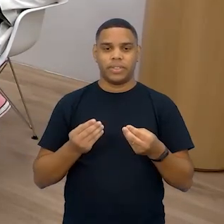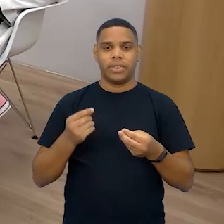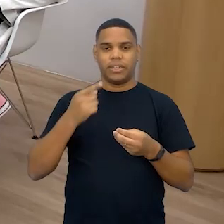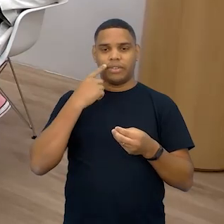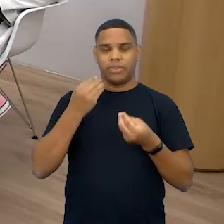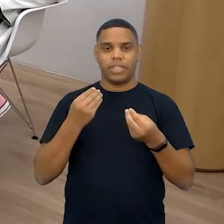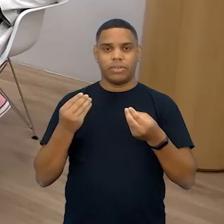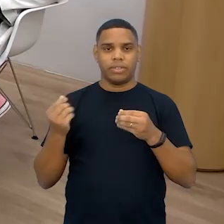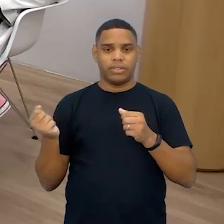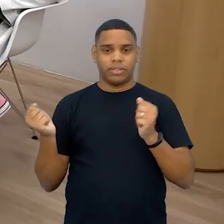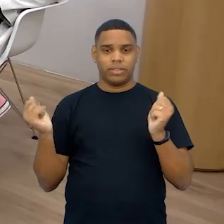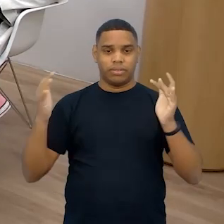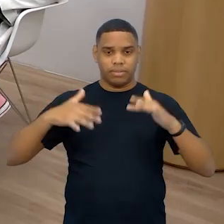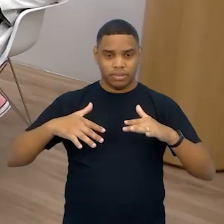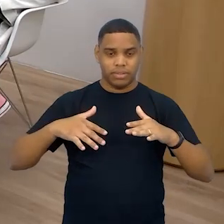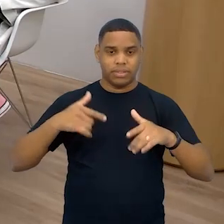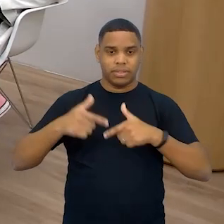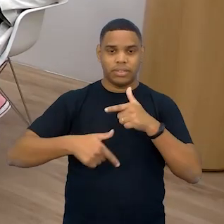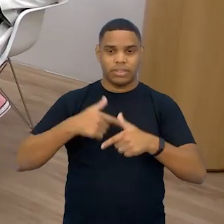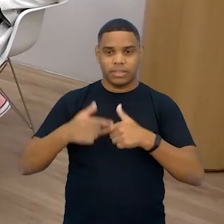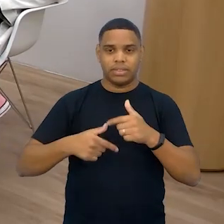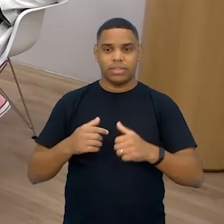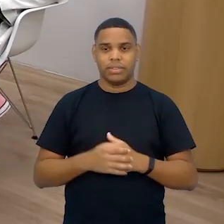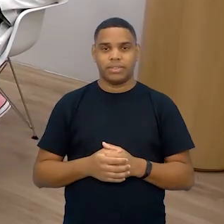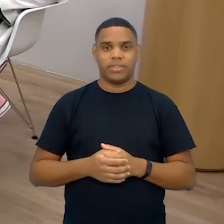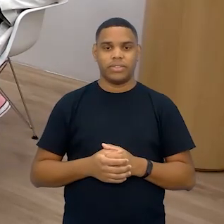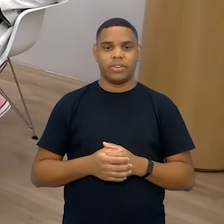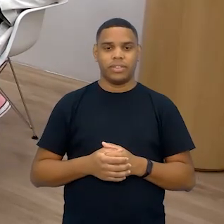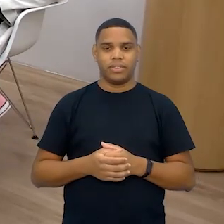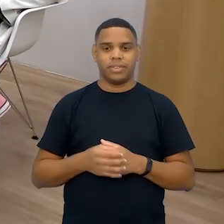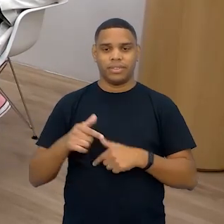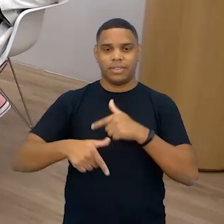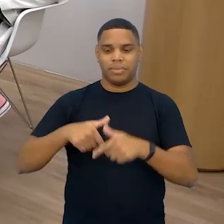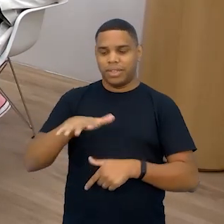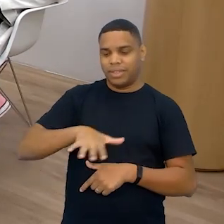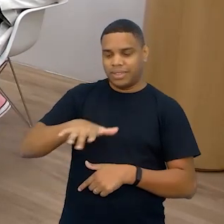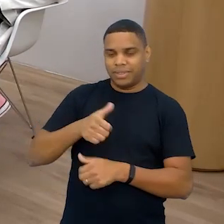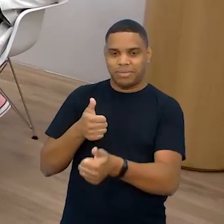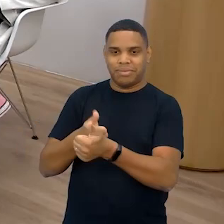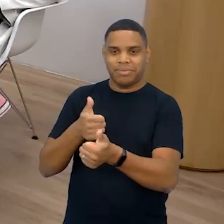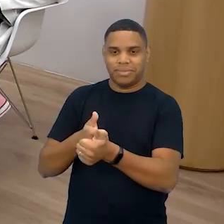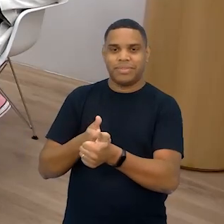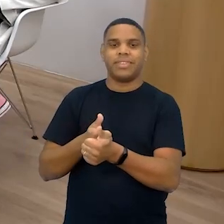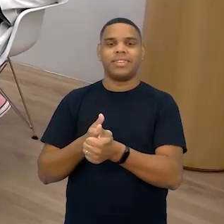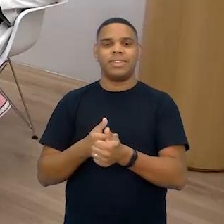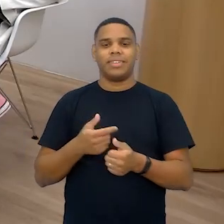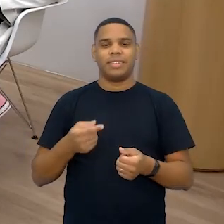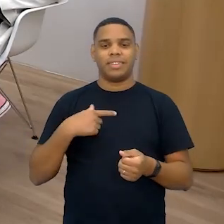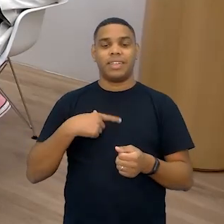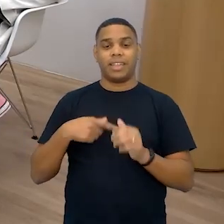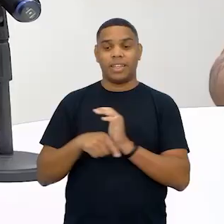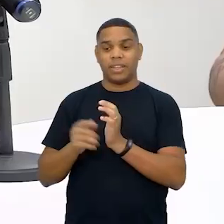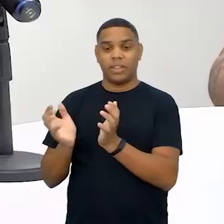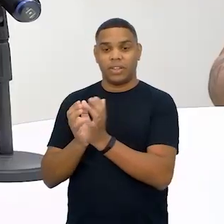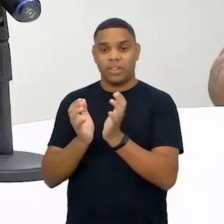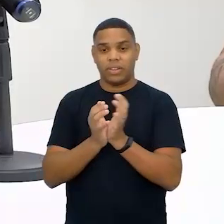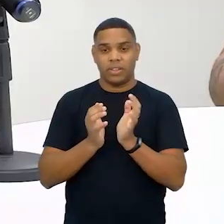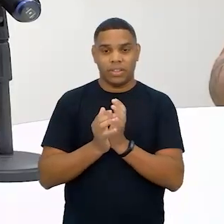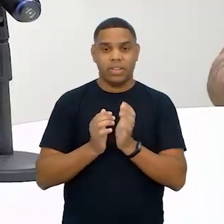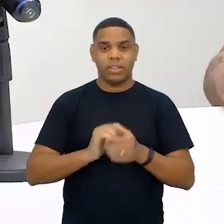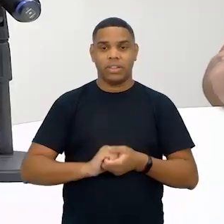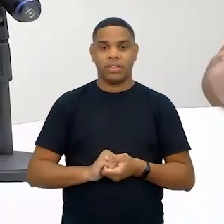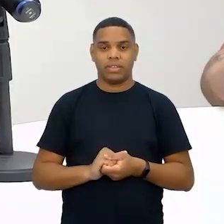eles trabalham ali, deixam os filhos, trabalham depois na região, né? Trabalham na região, aí vão para centros juvenis, depois voltam para